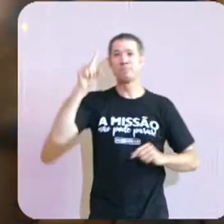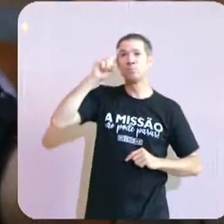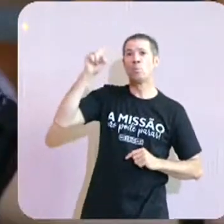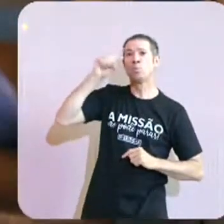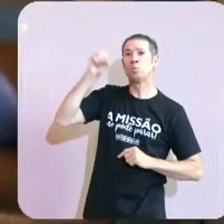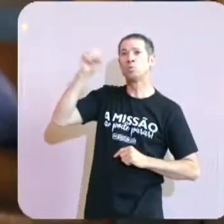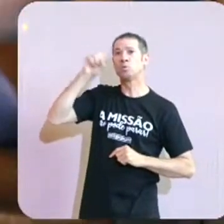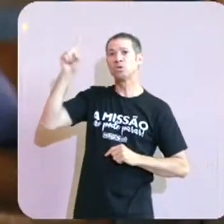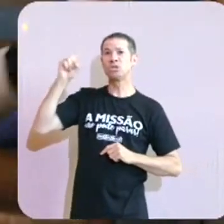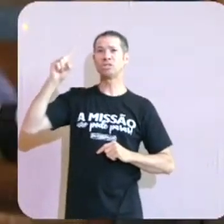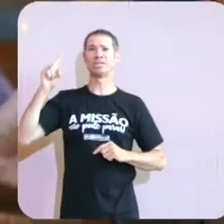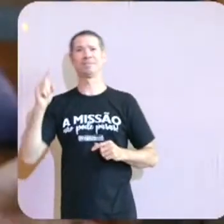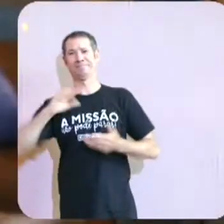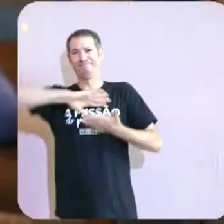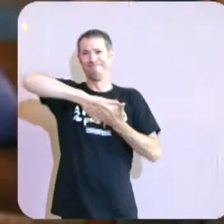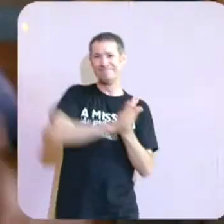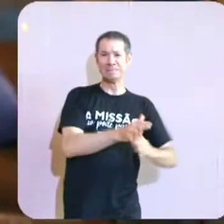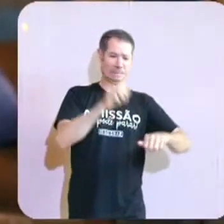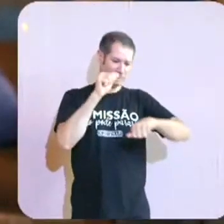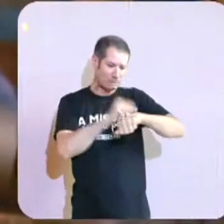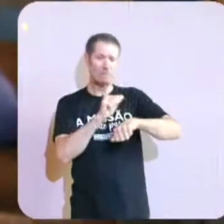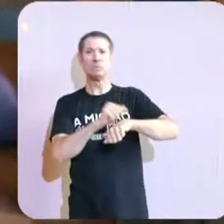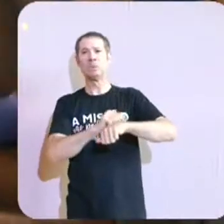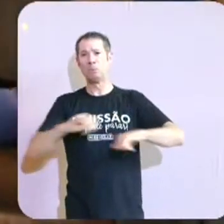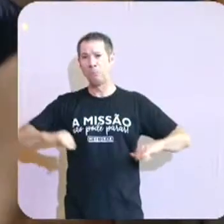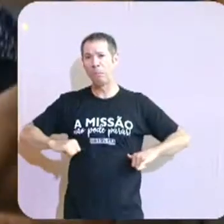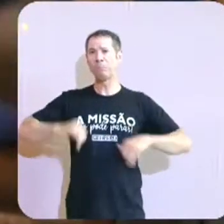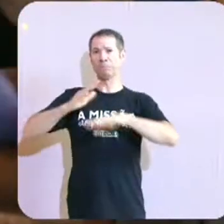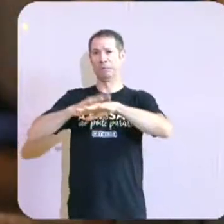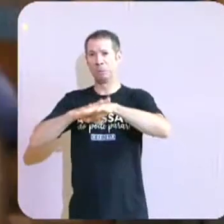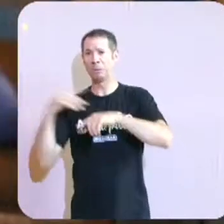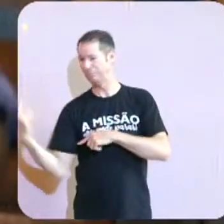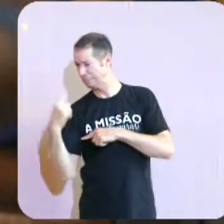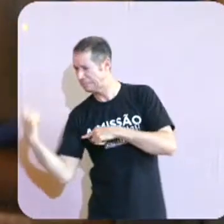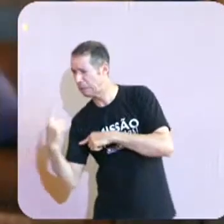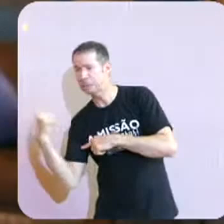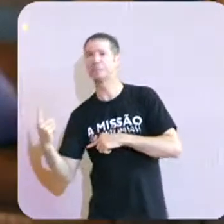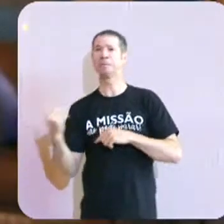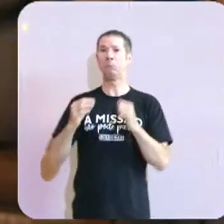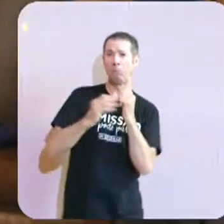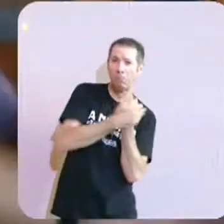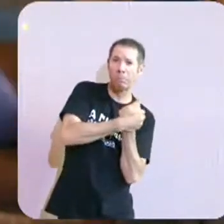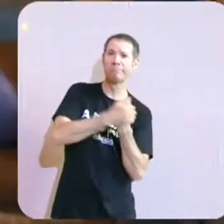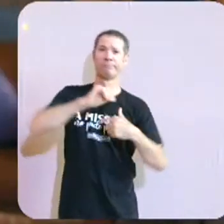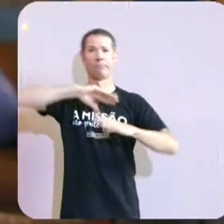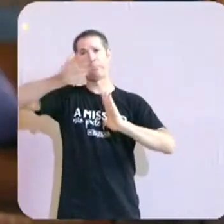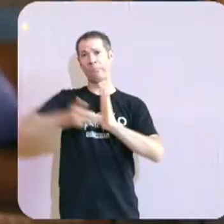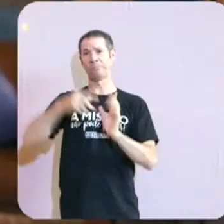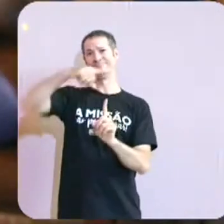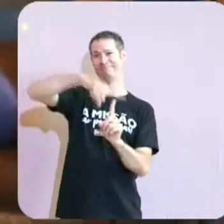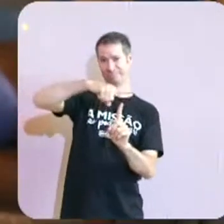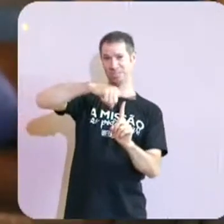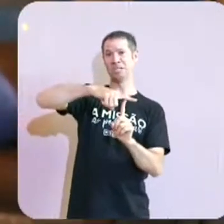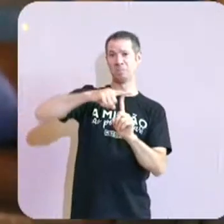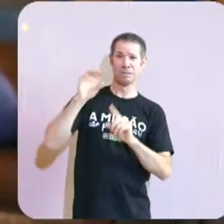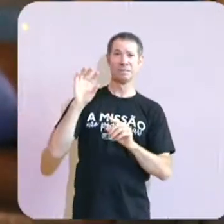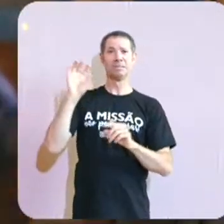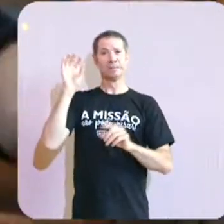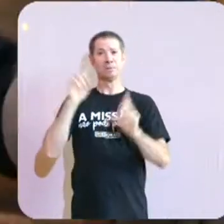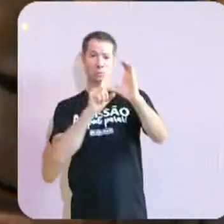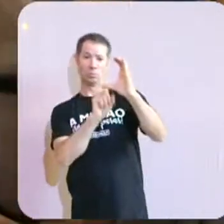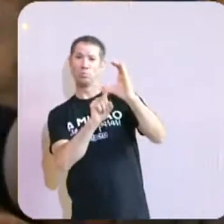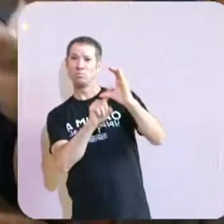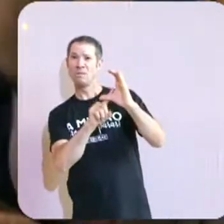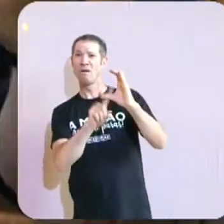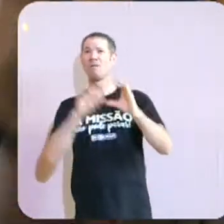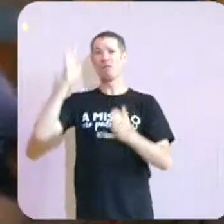dias, marginalizados, empobrecidos, estão doentes, solitários, isolados, enfrentando todo tipo de situação, em